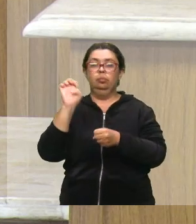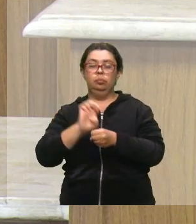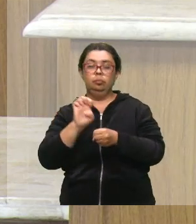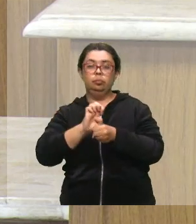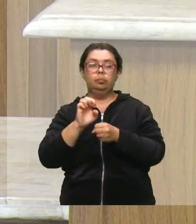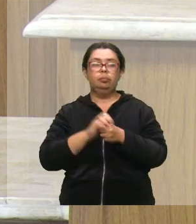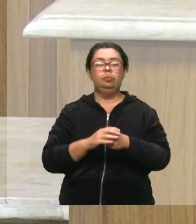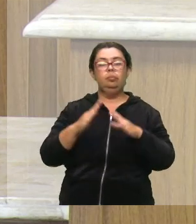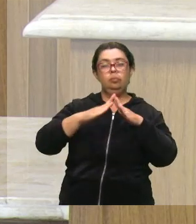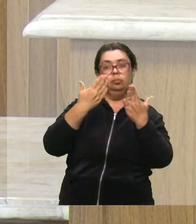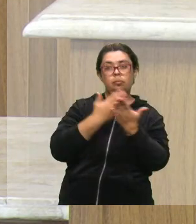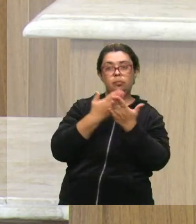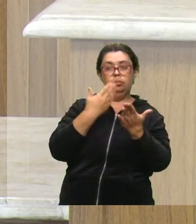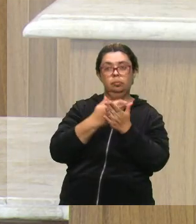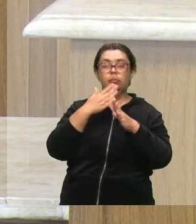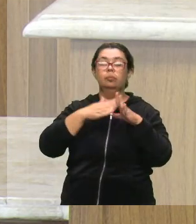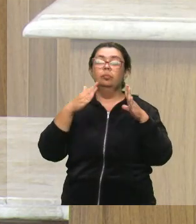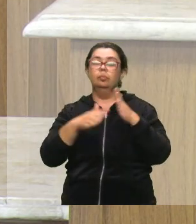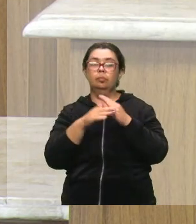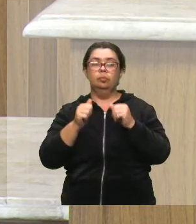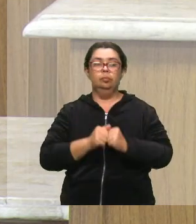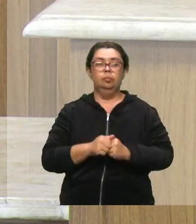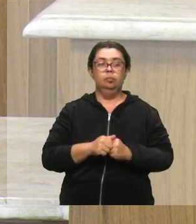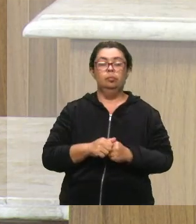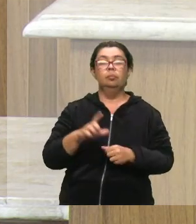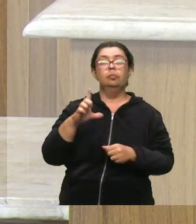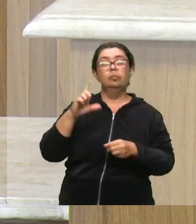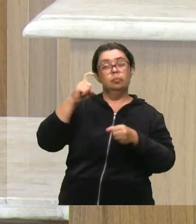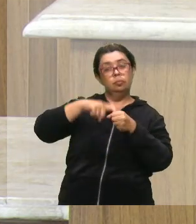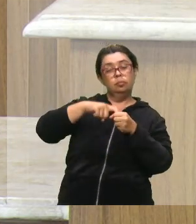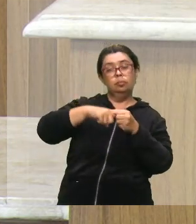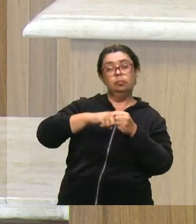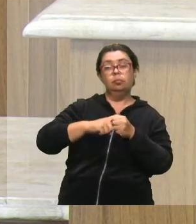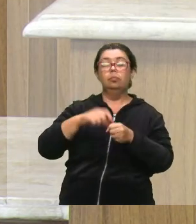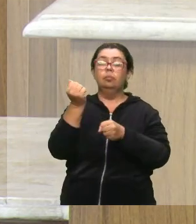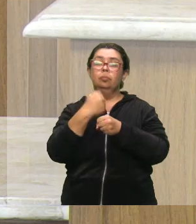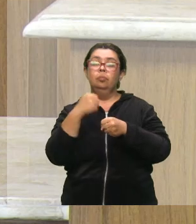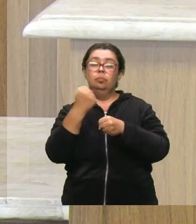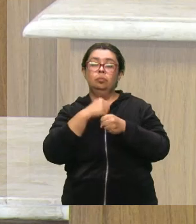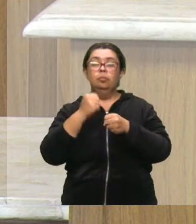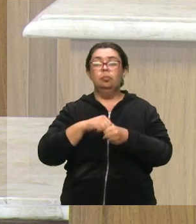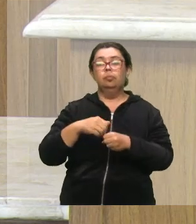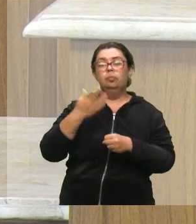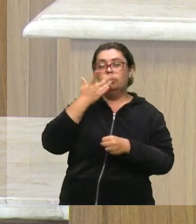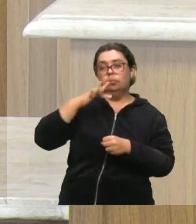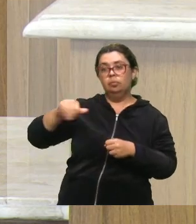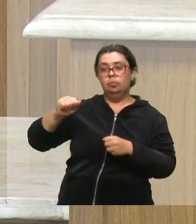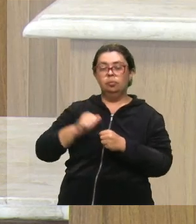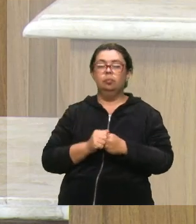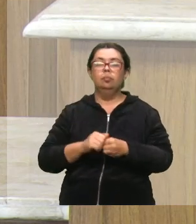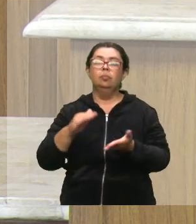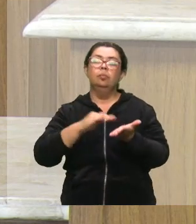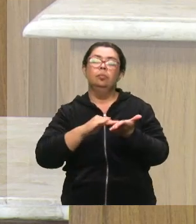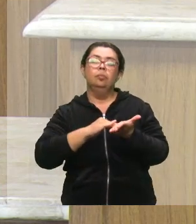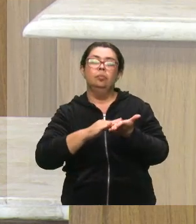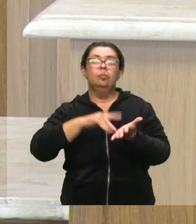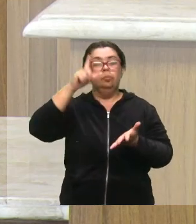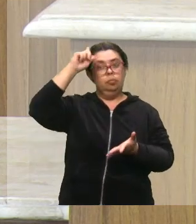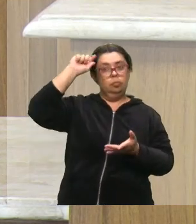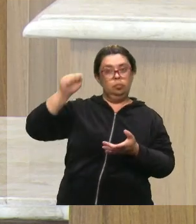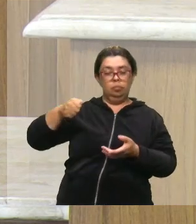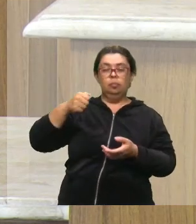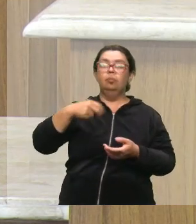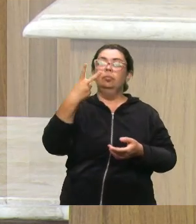Integral e um convênio de construção de uma creche. Secretaria Municipal de Negócios Jurídicos,